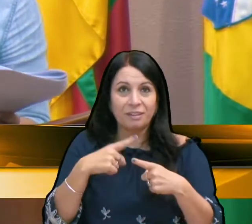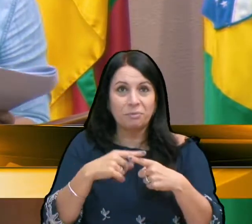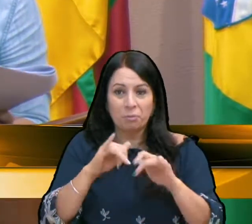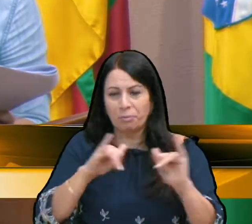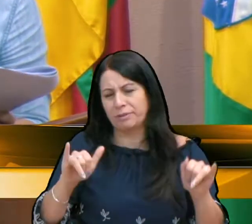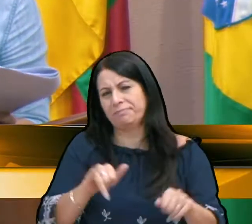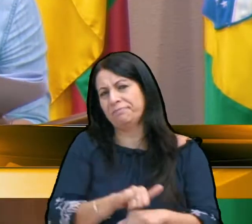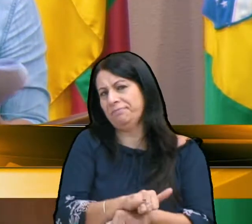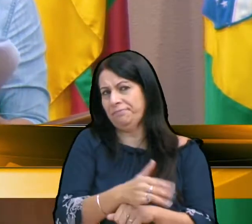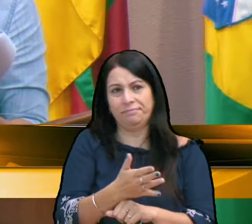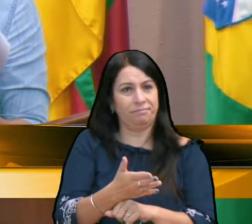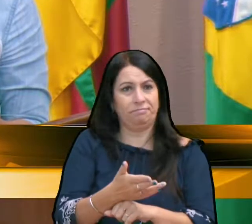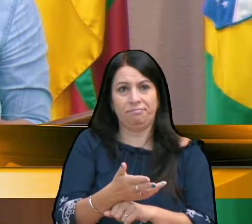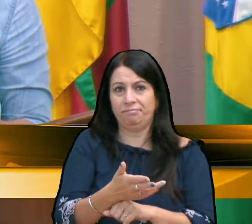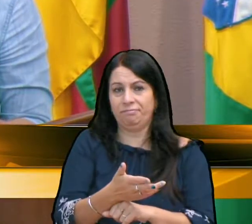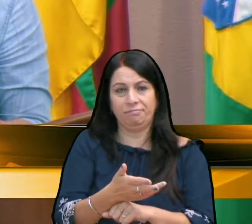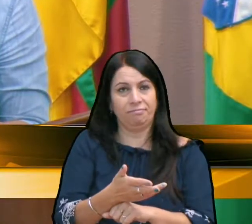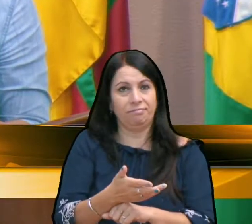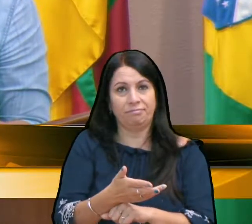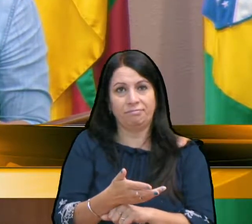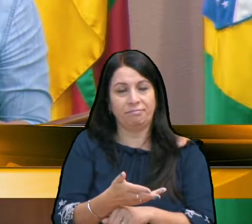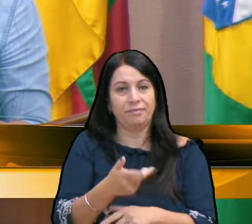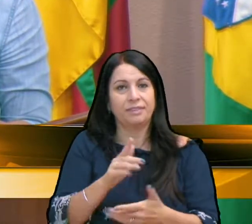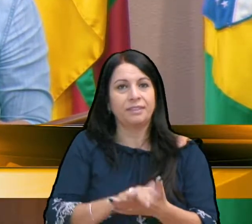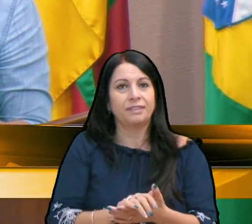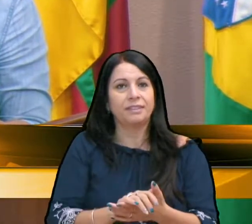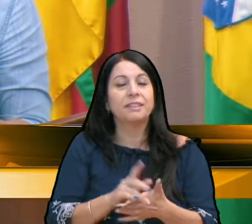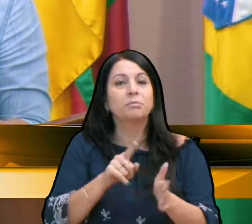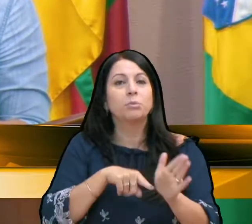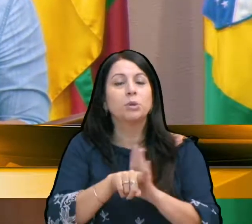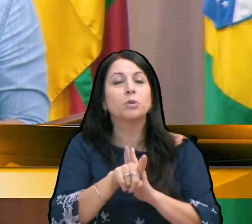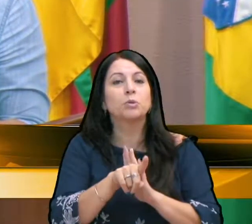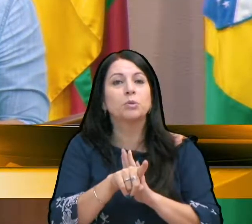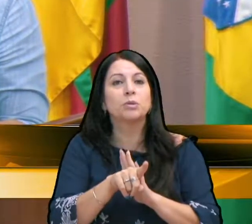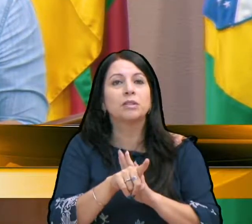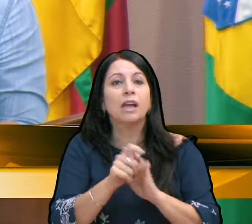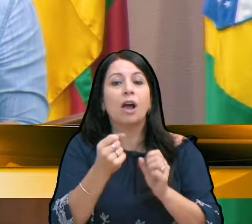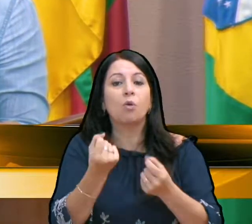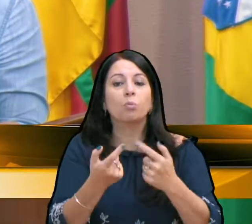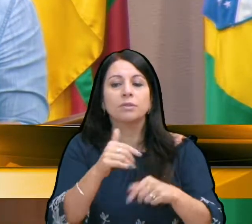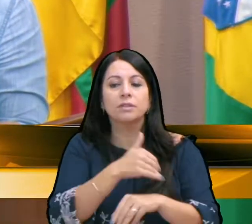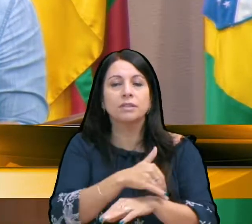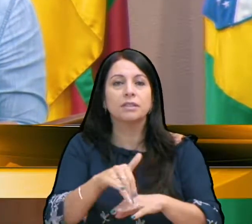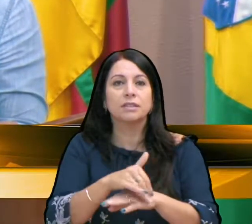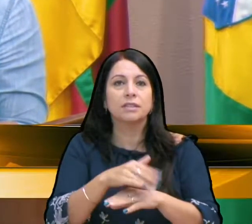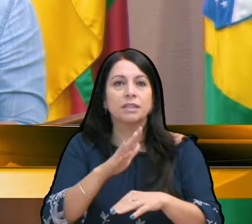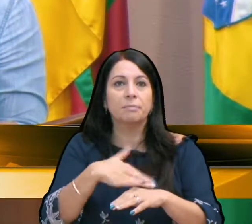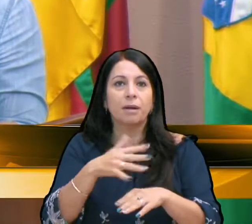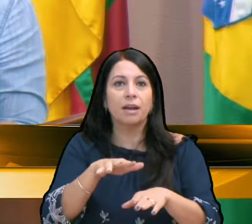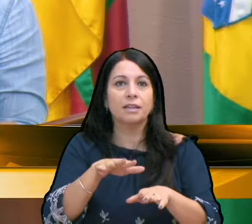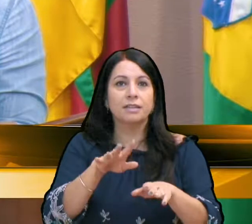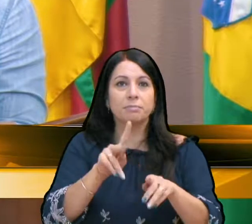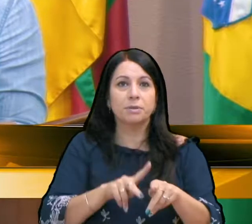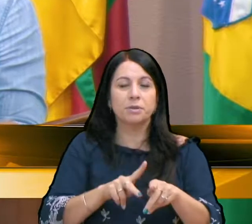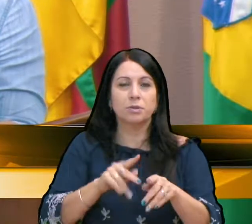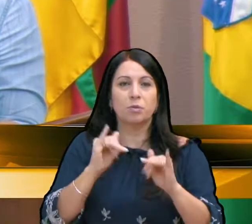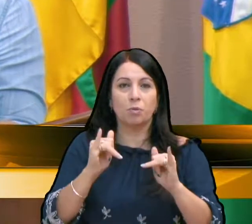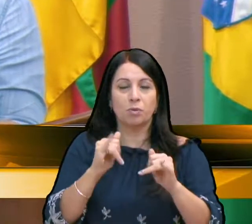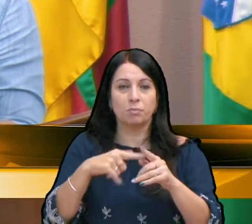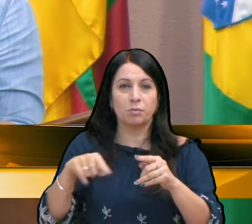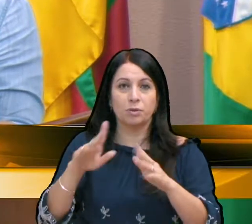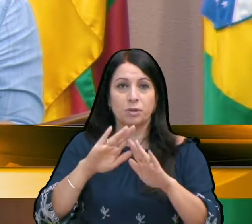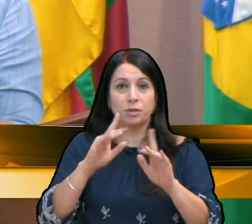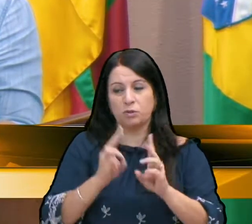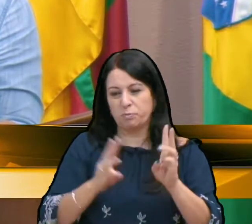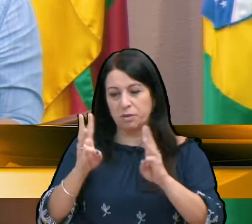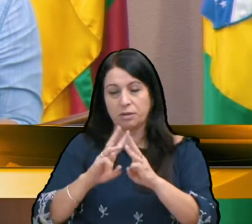propaganda enganosa, né, gente? Não tem. E aqui a gente pergunta, daí eles dizem assim, algumas estradas que possuem maior tráfego de moradores e ônibus de transporte